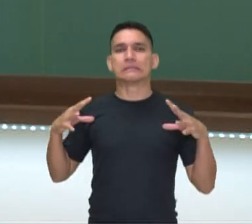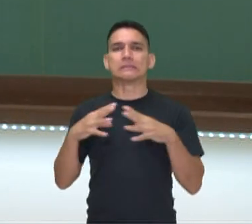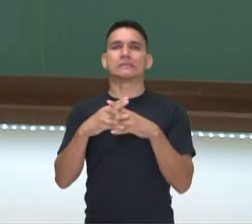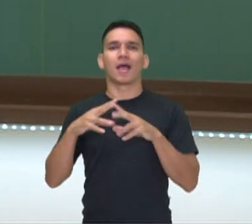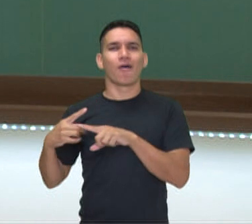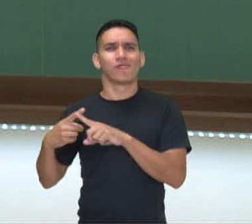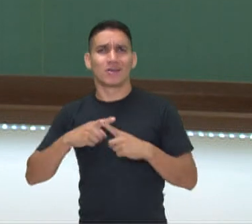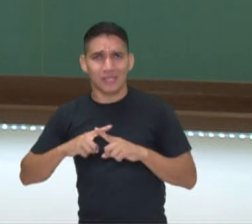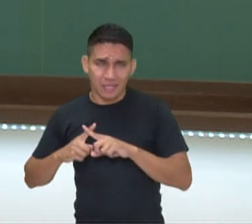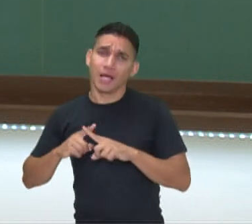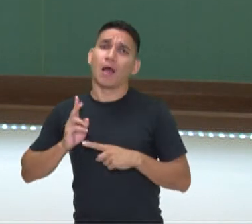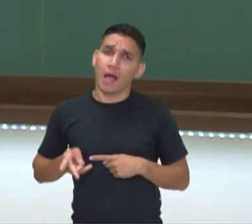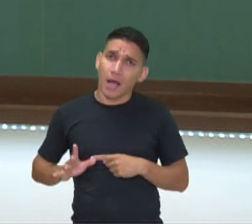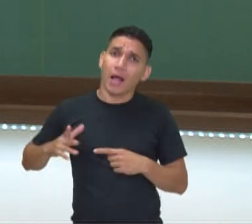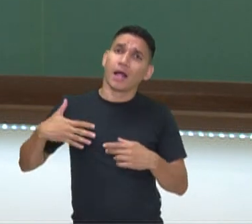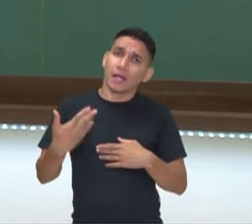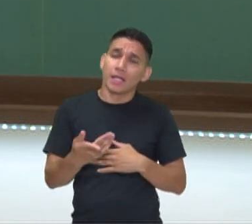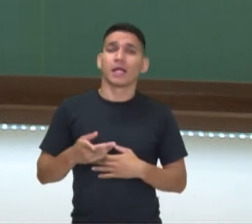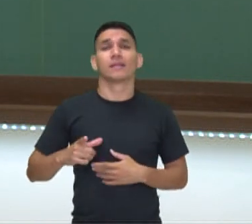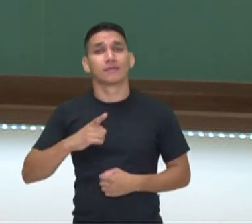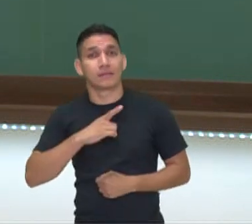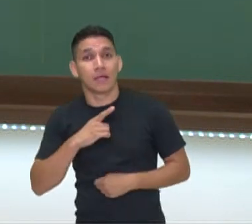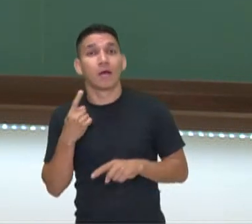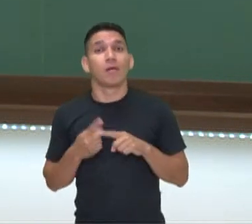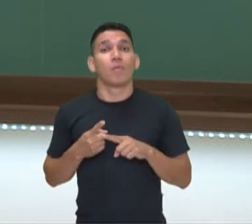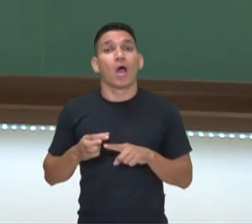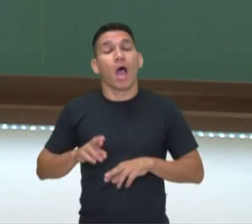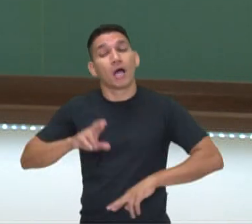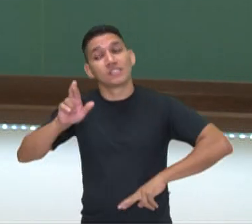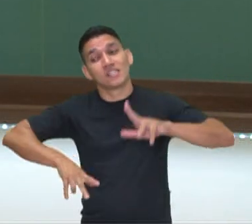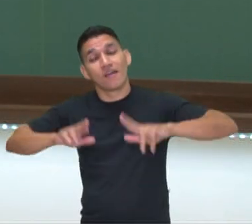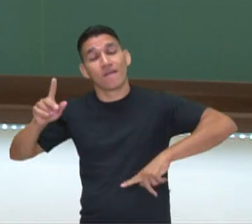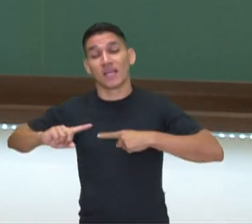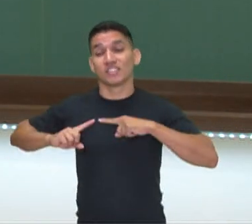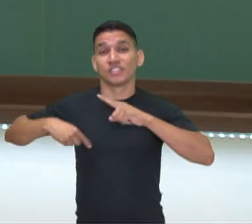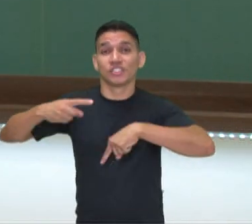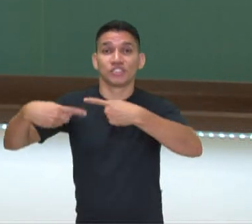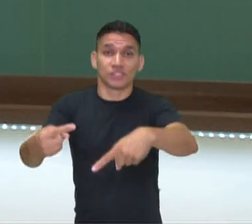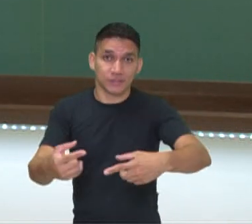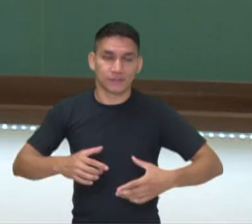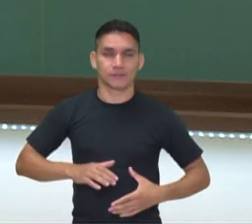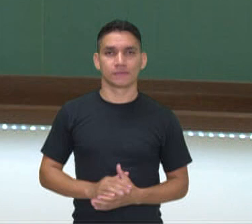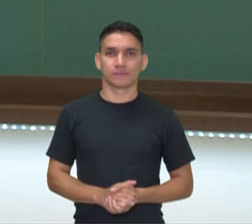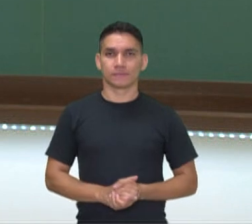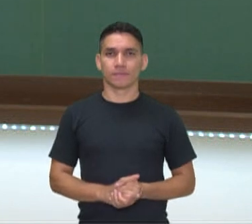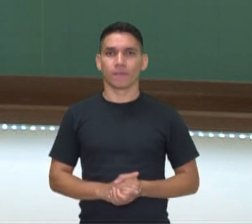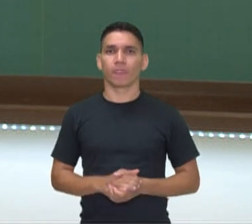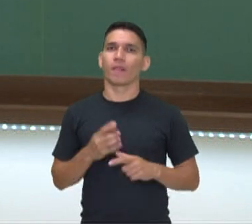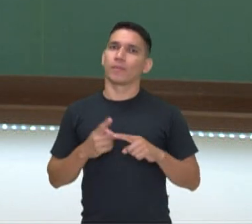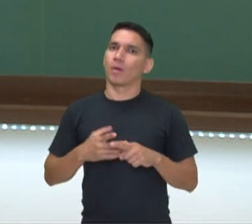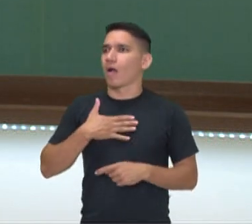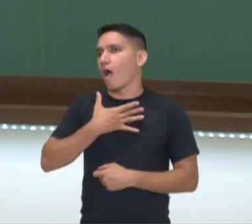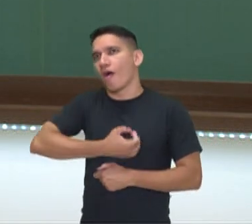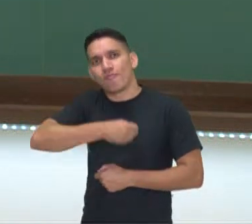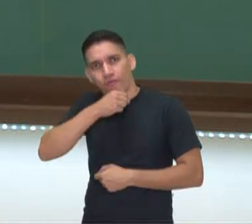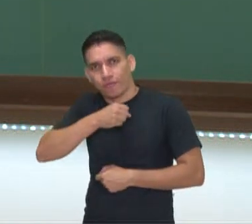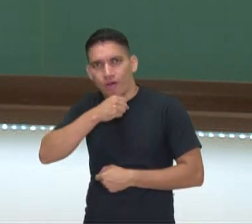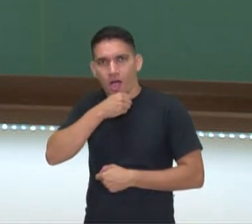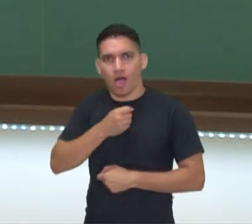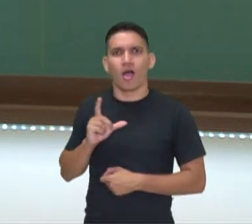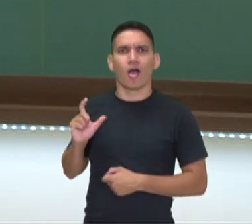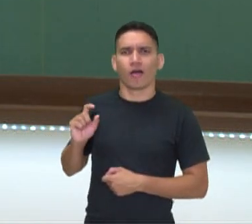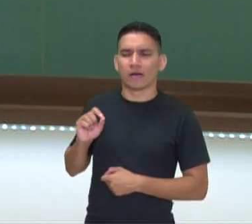eles acontecem mesmo até por causa das diferenças geracionais, as diferenças de gerações. O que meu avô, a minha avó